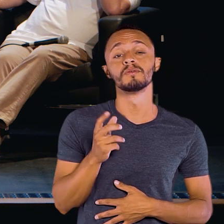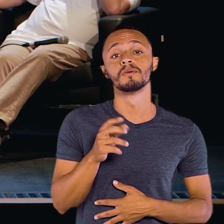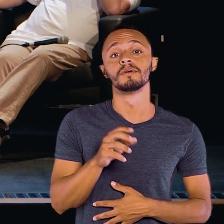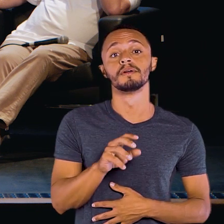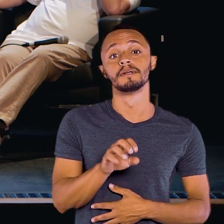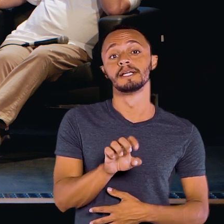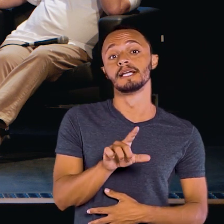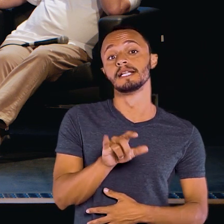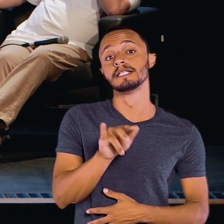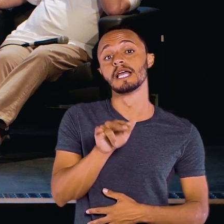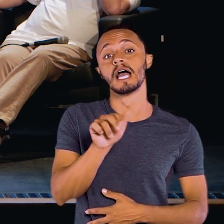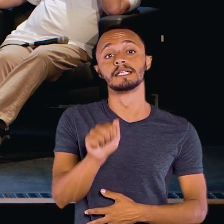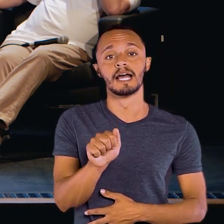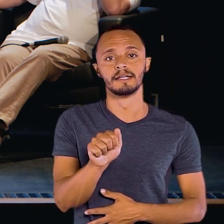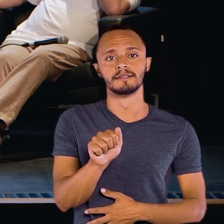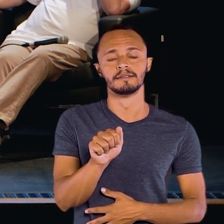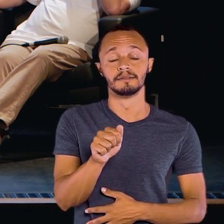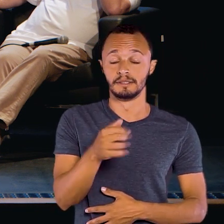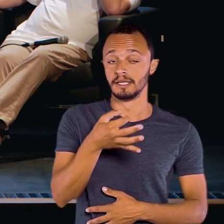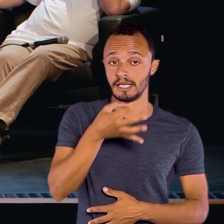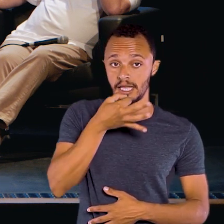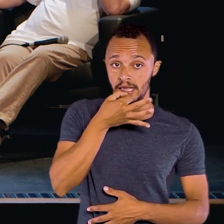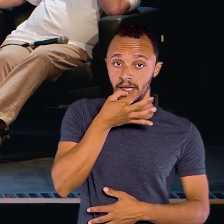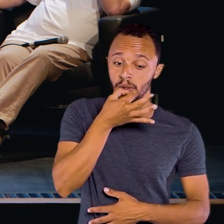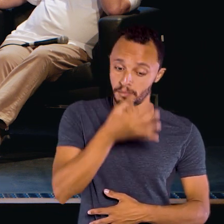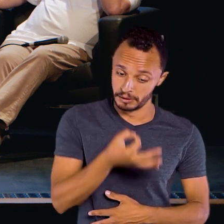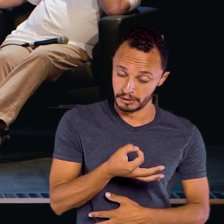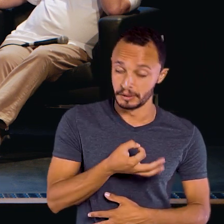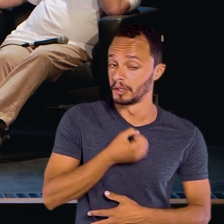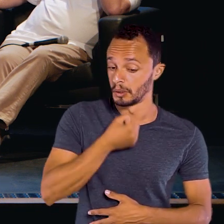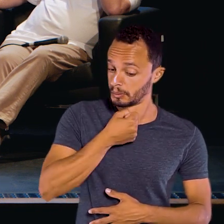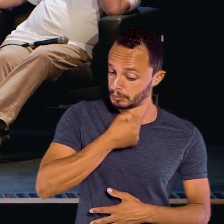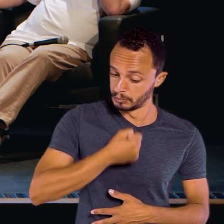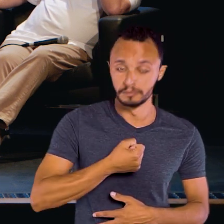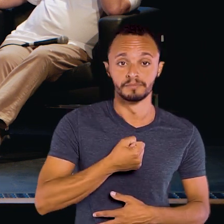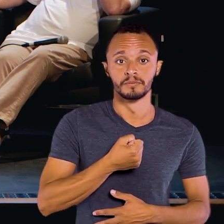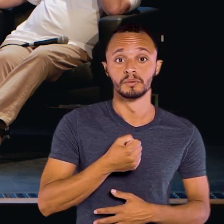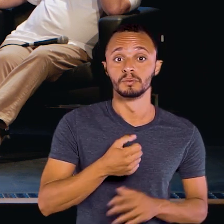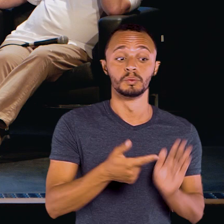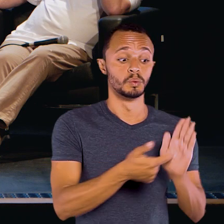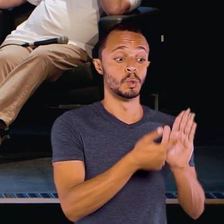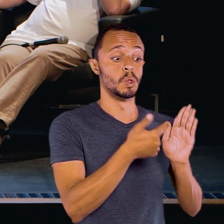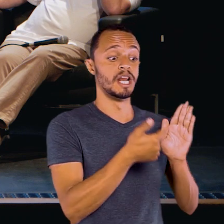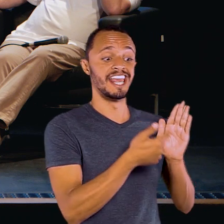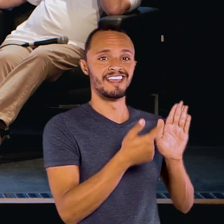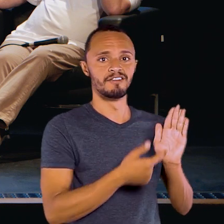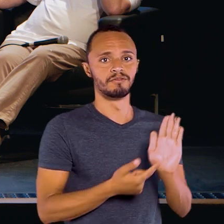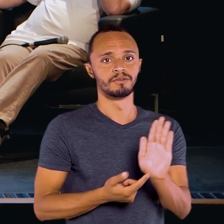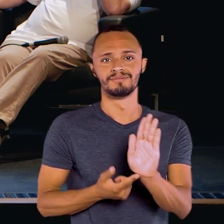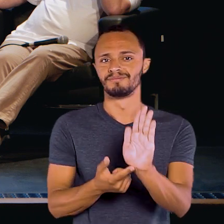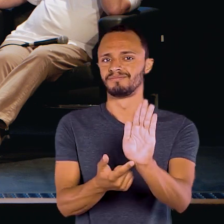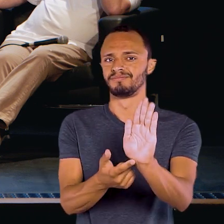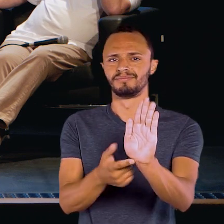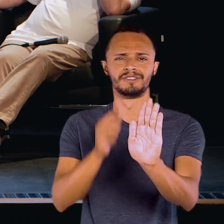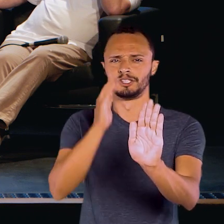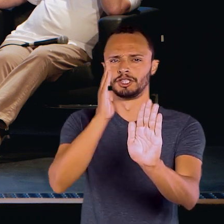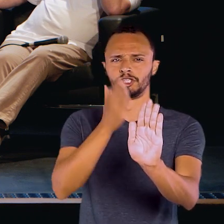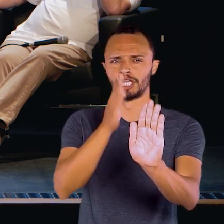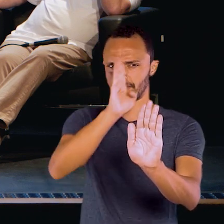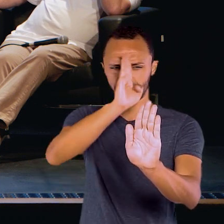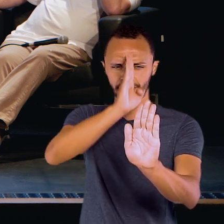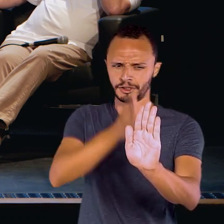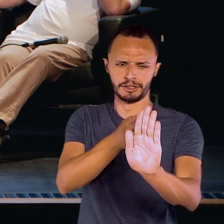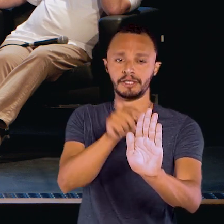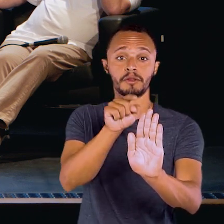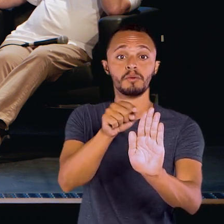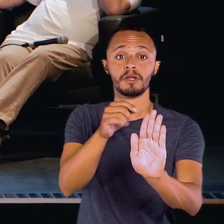E os livros delas falam por elas hoje, né? Falam por ela. Quer dizer, eu li todos os livros da